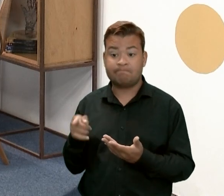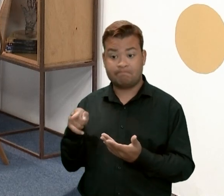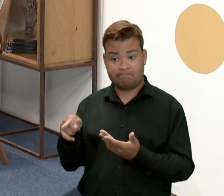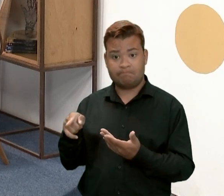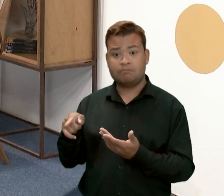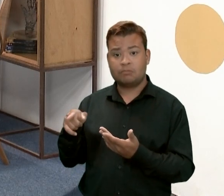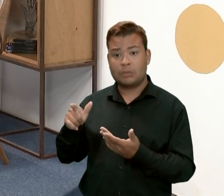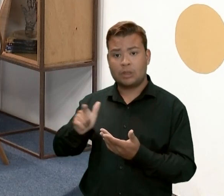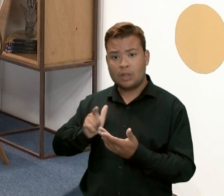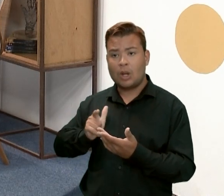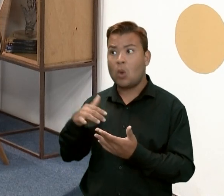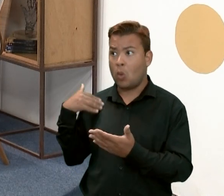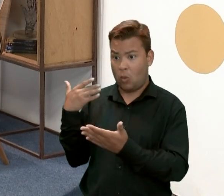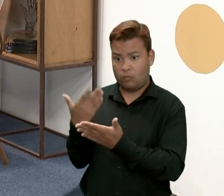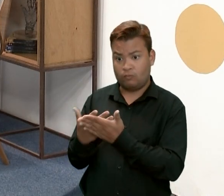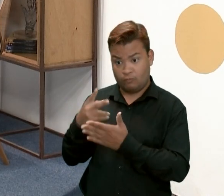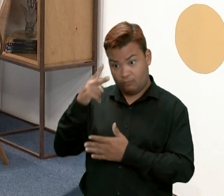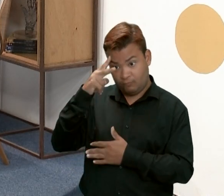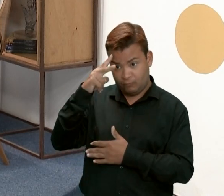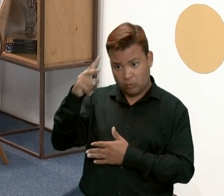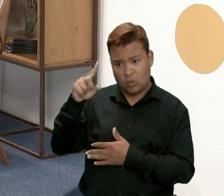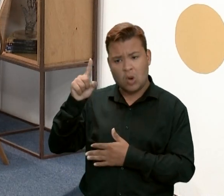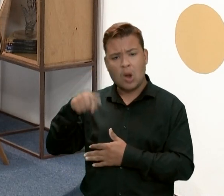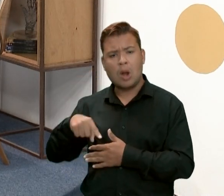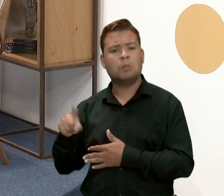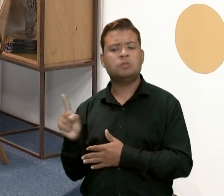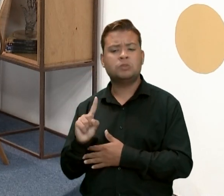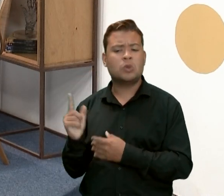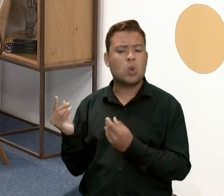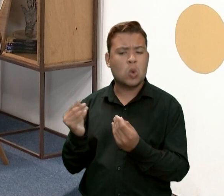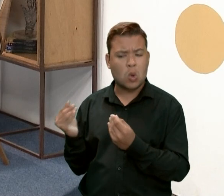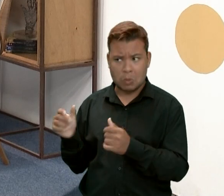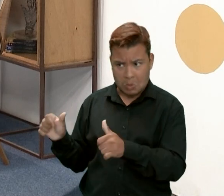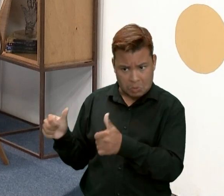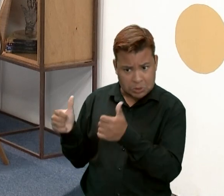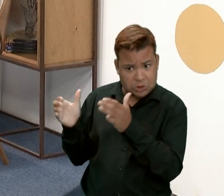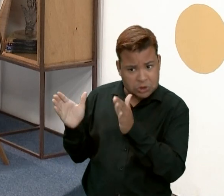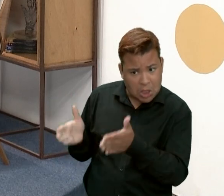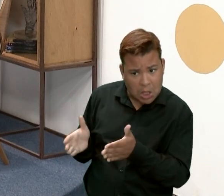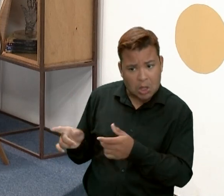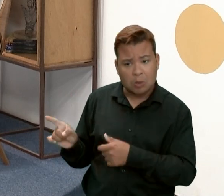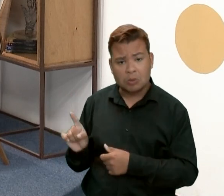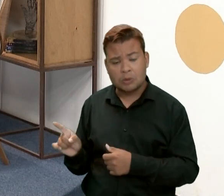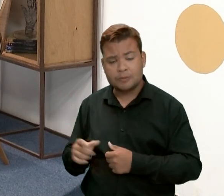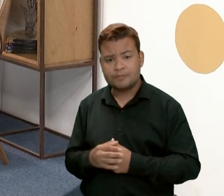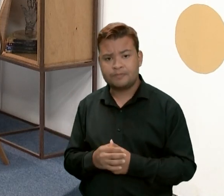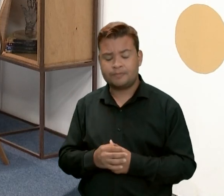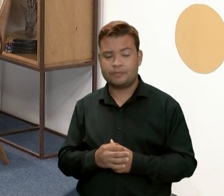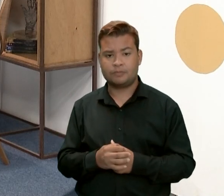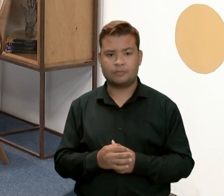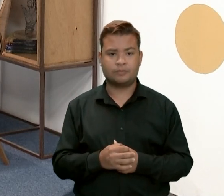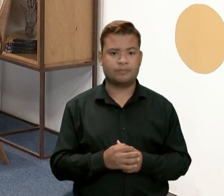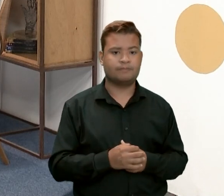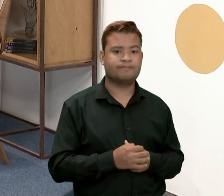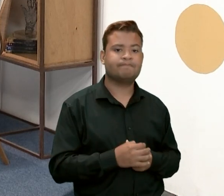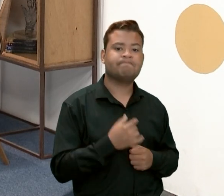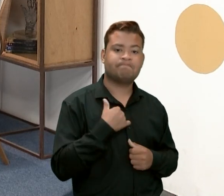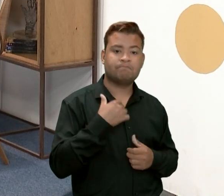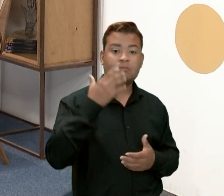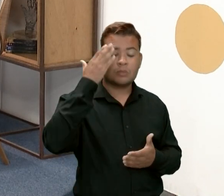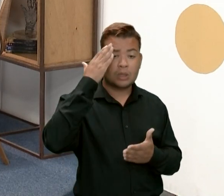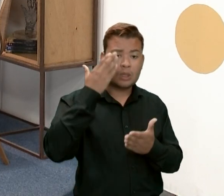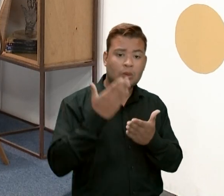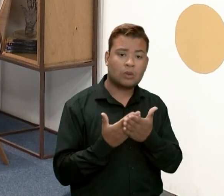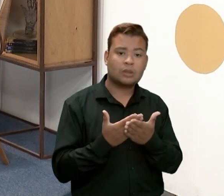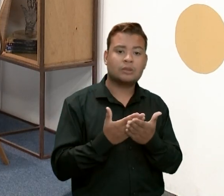ainda está muito latente, algo que melhorou com os anos? Eu acho que a disputa pelo marco